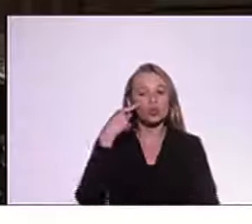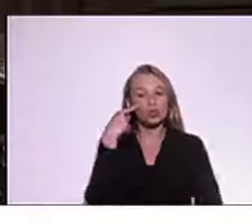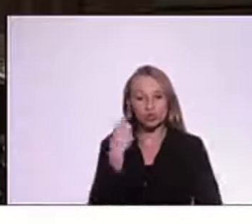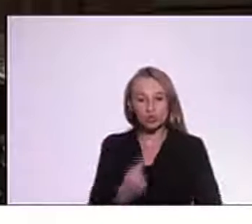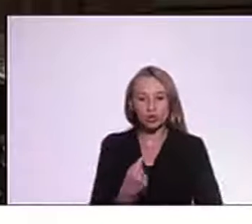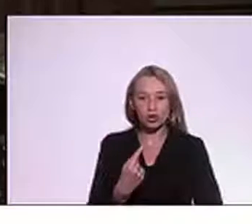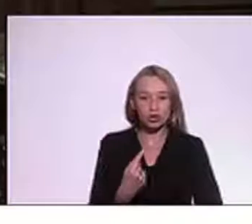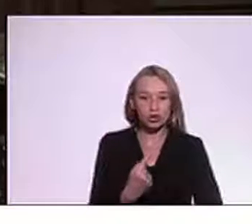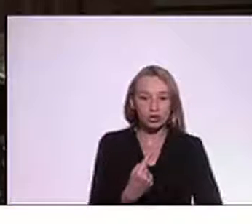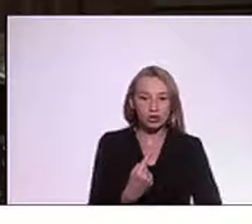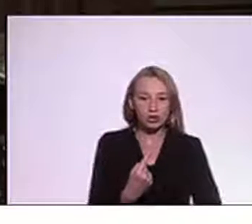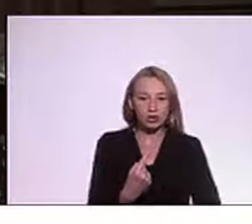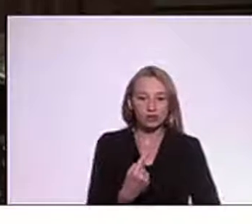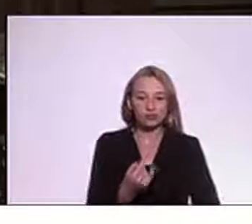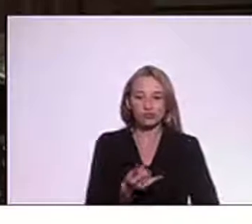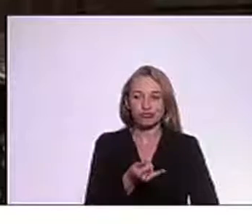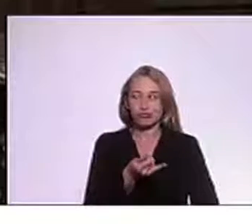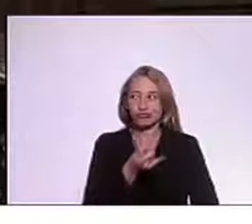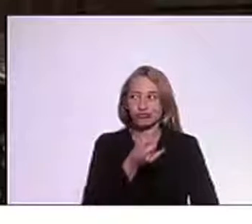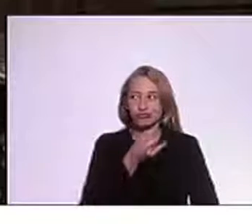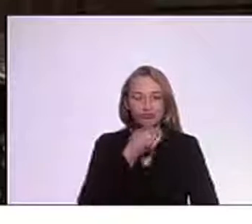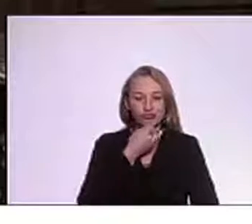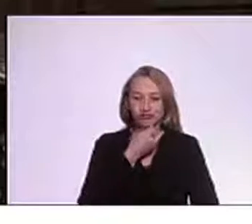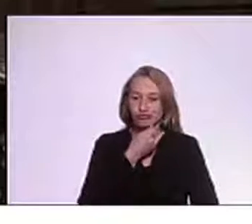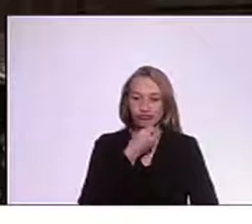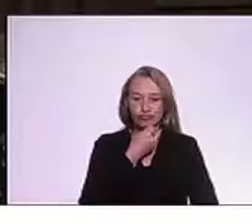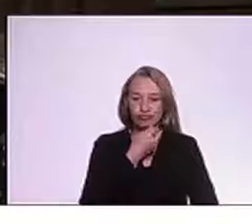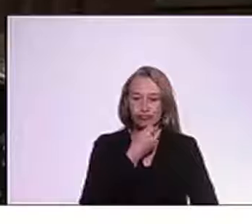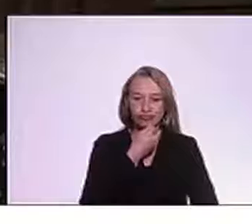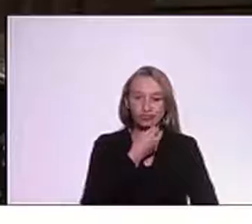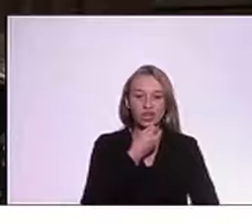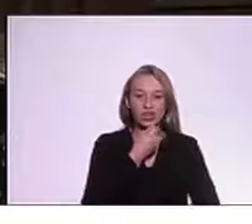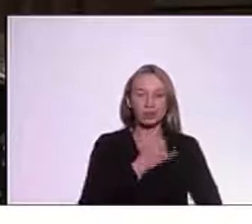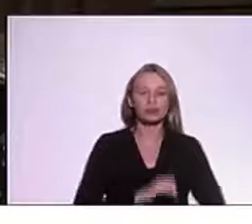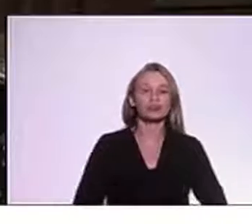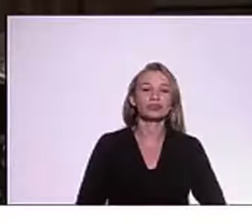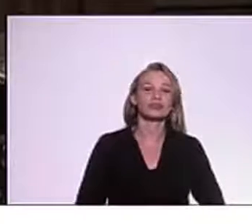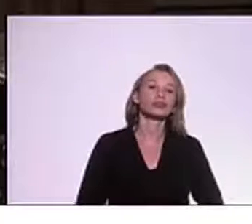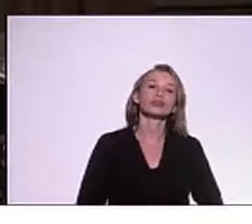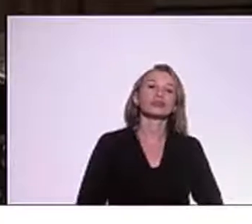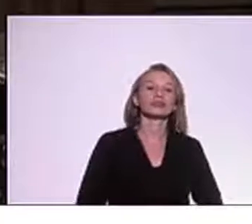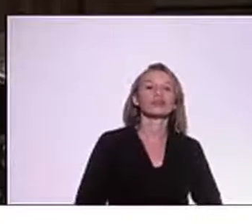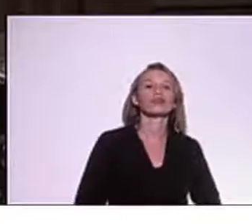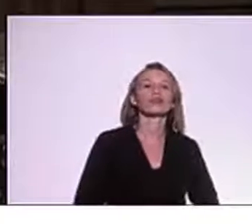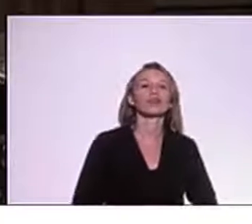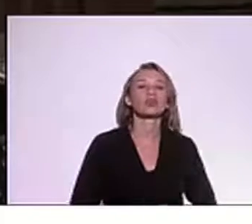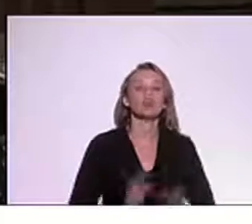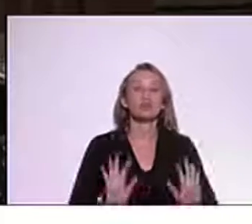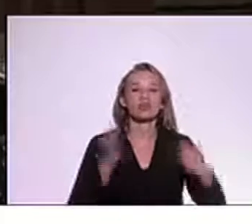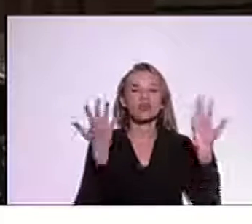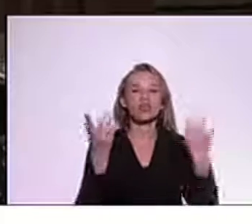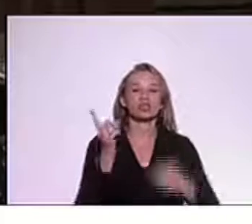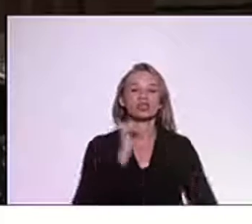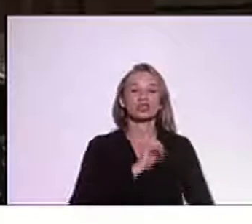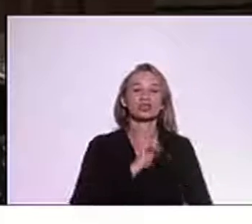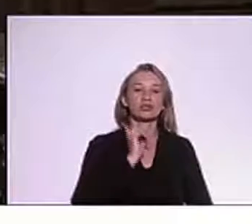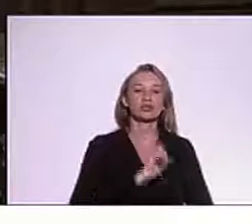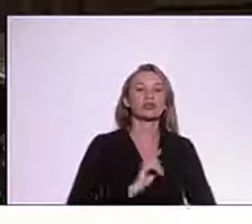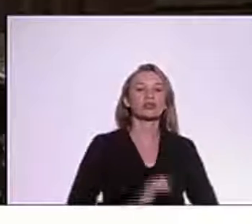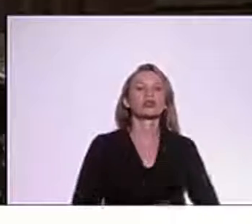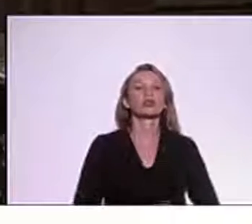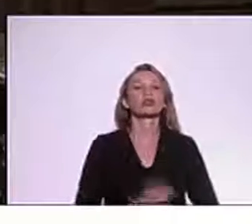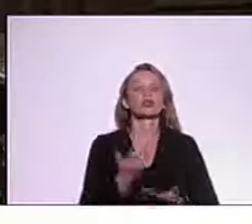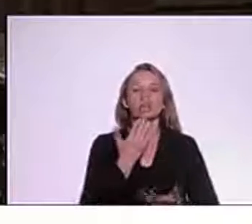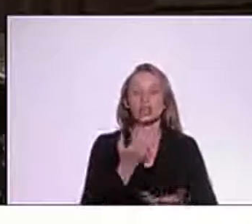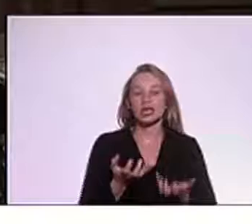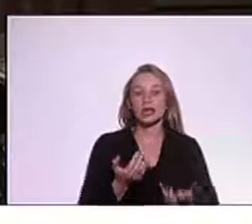cenas tristes e patéticas durante a comemoração da vitória do Flamengo. E aí, senhora presidente, eu queria